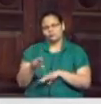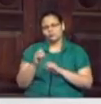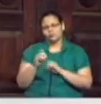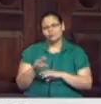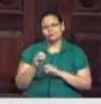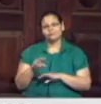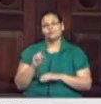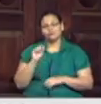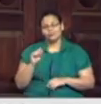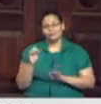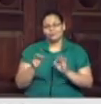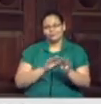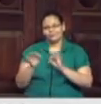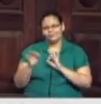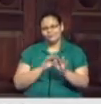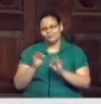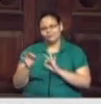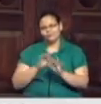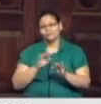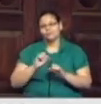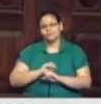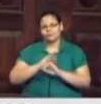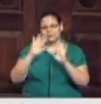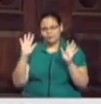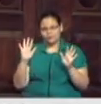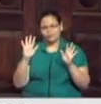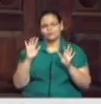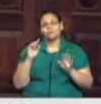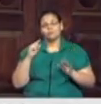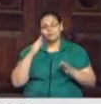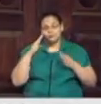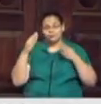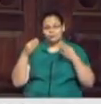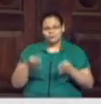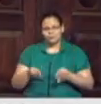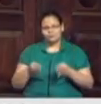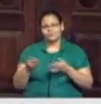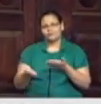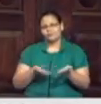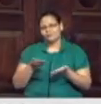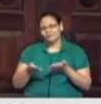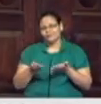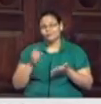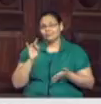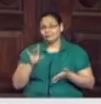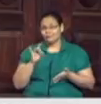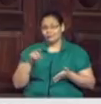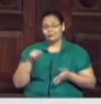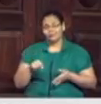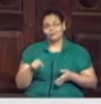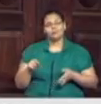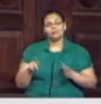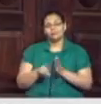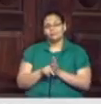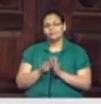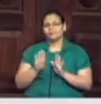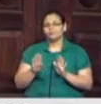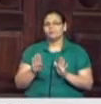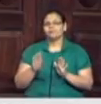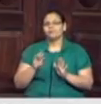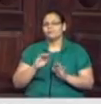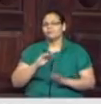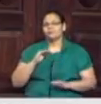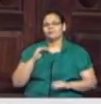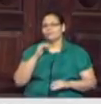universais desse planejamento. Claro que há situações específicas que só podem ser tratadas na sua especificidade, mas há princípios